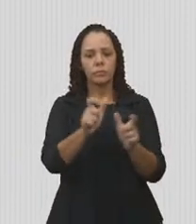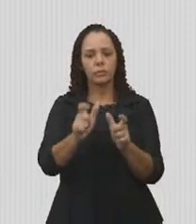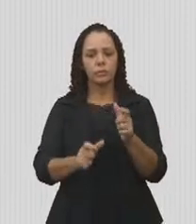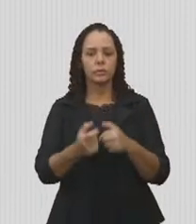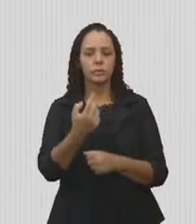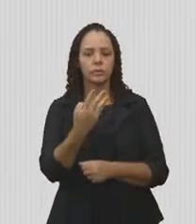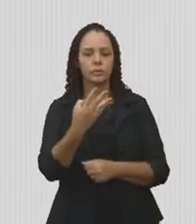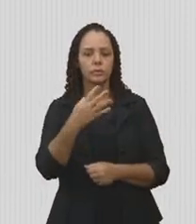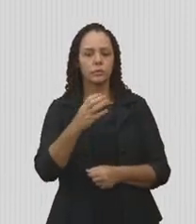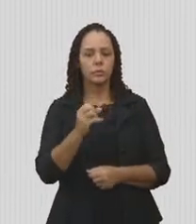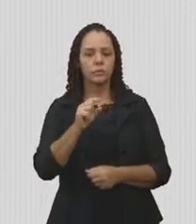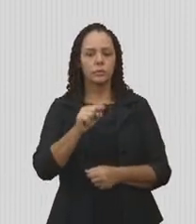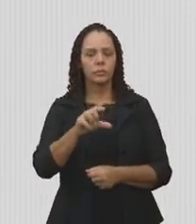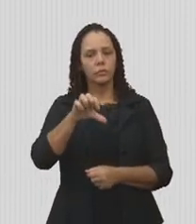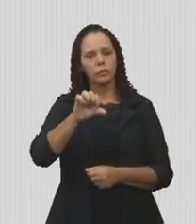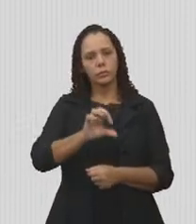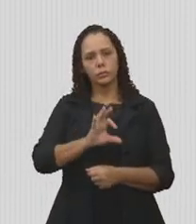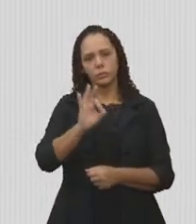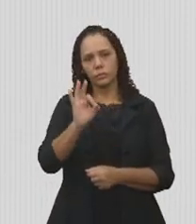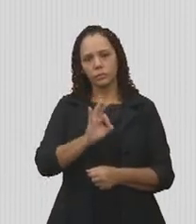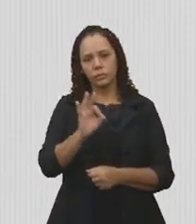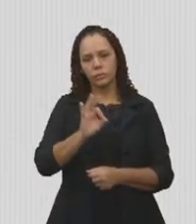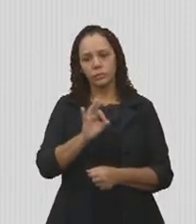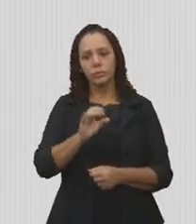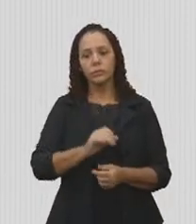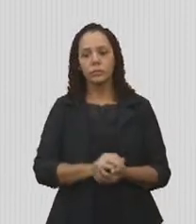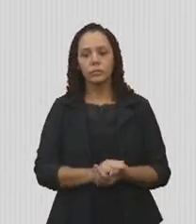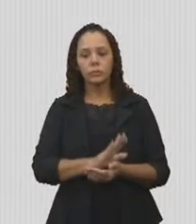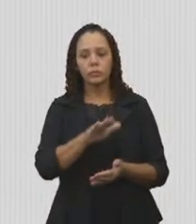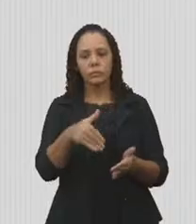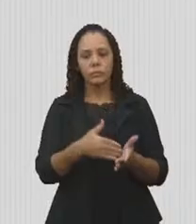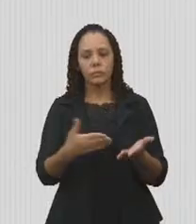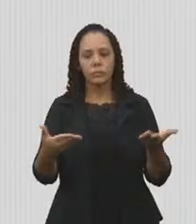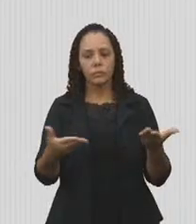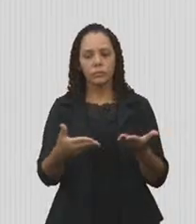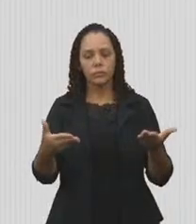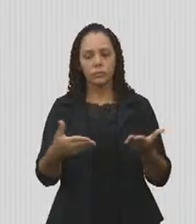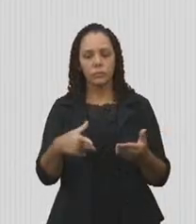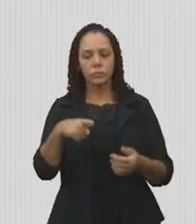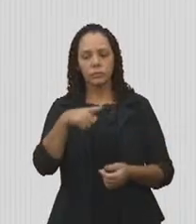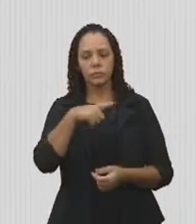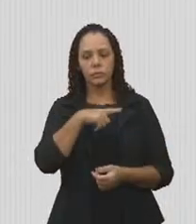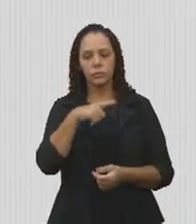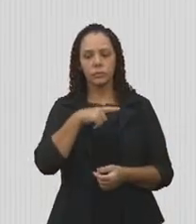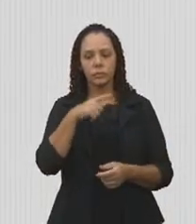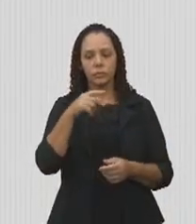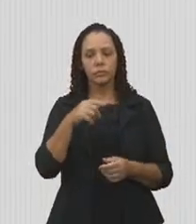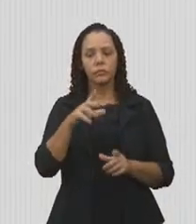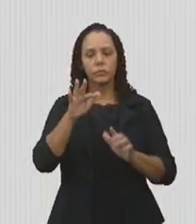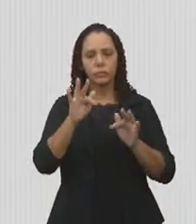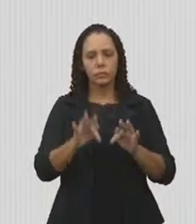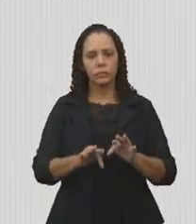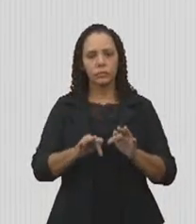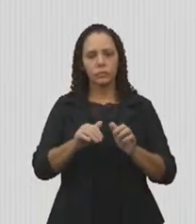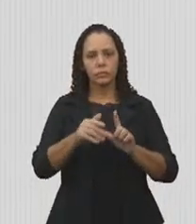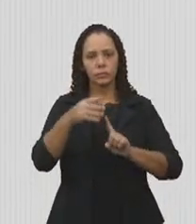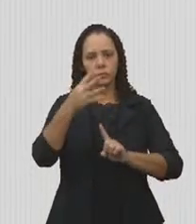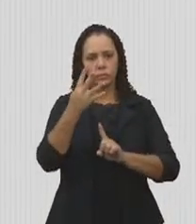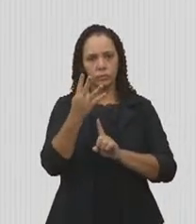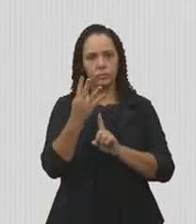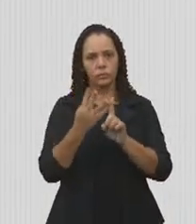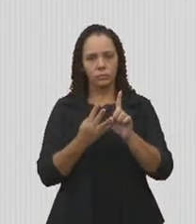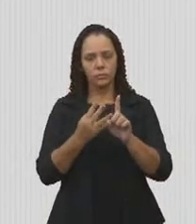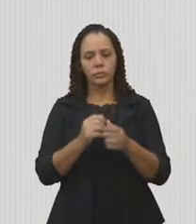40,9%, e nós temos um resultado primário até o momento, até o fim do primeiro quadrimestre, de 52